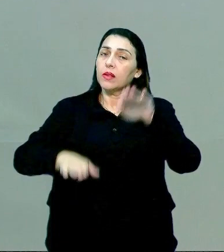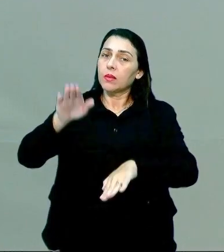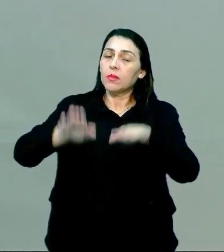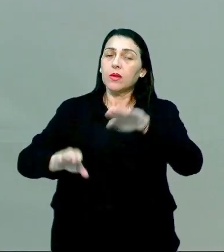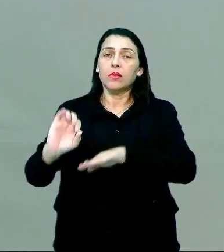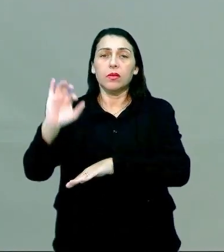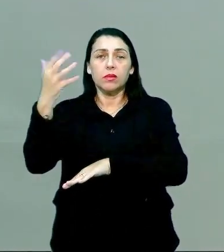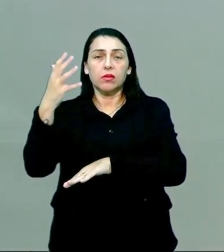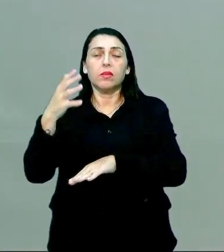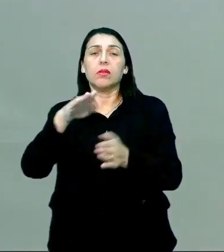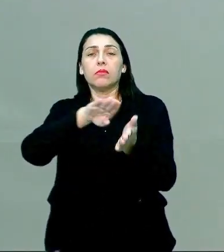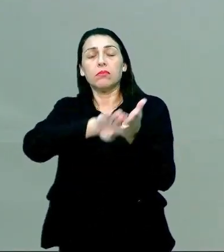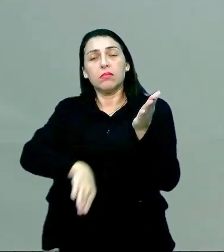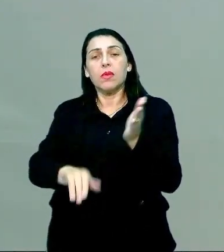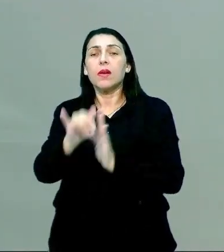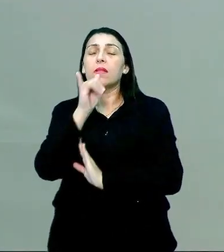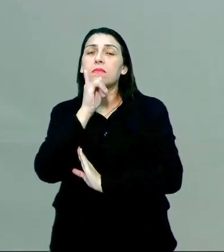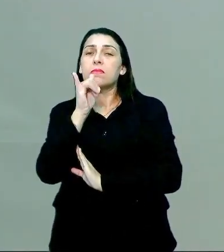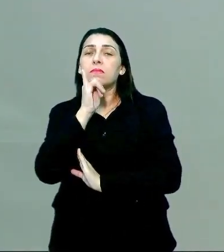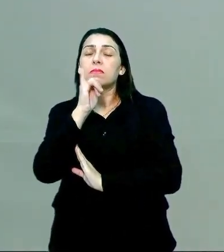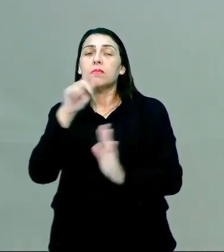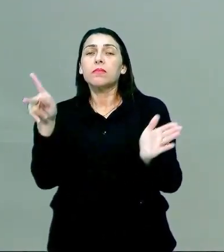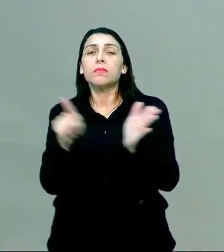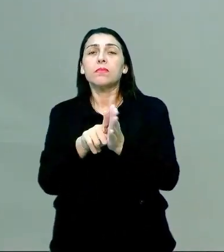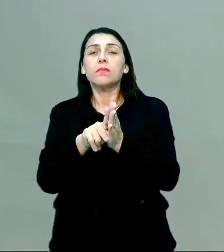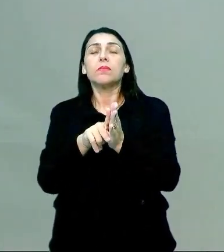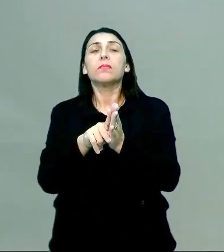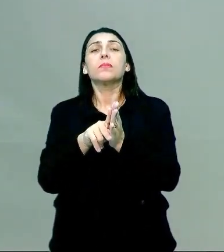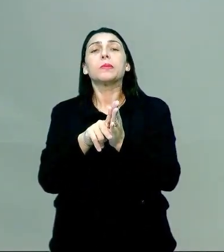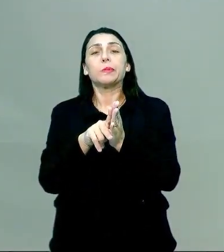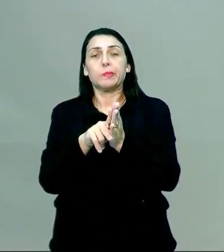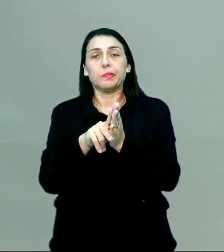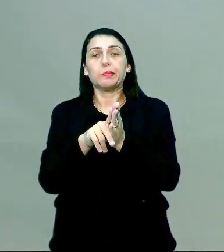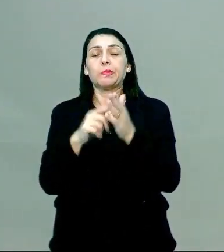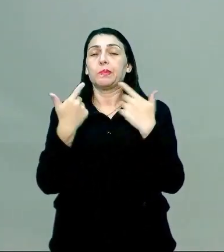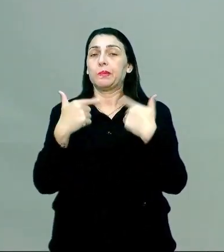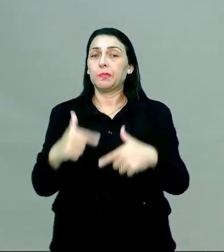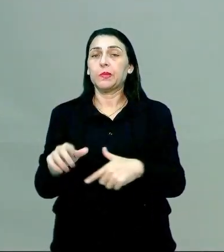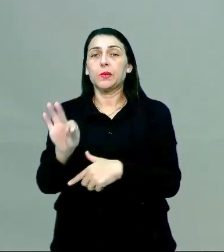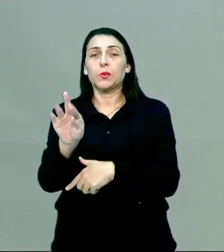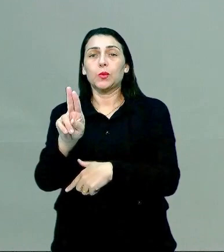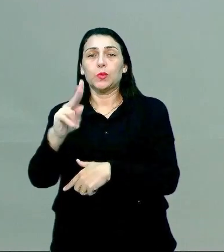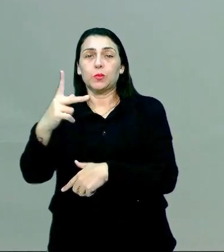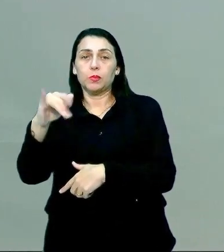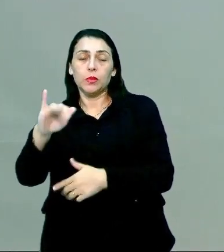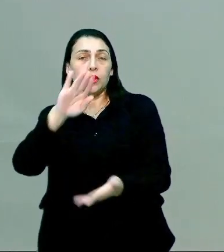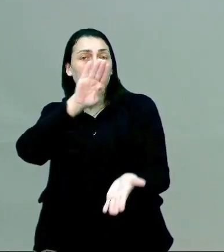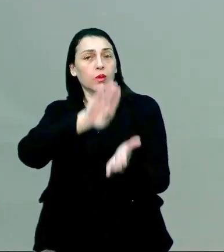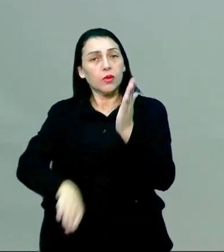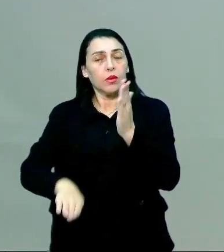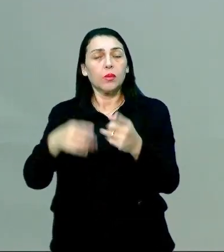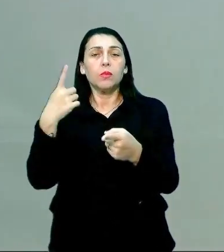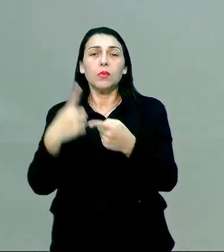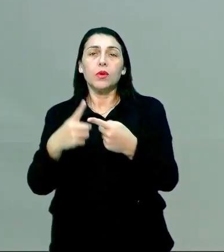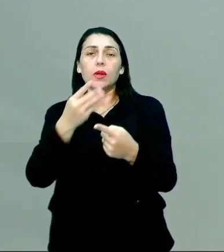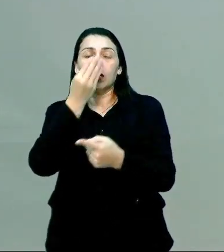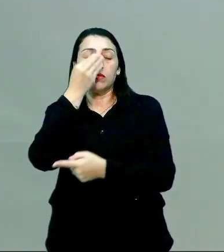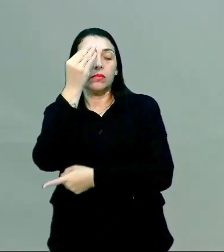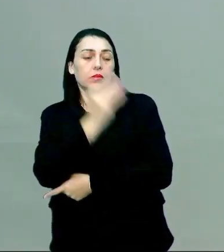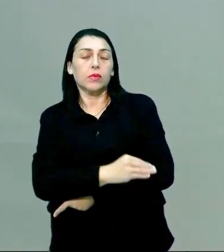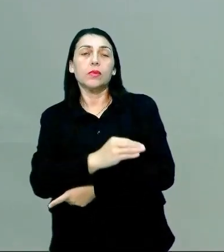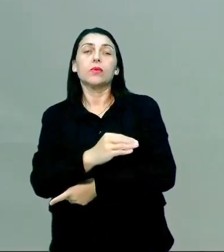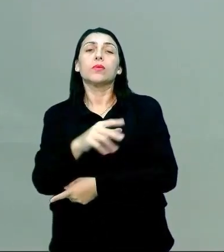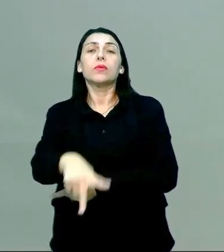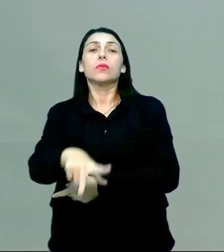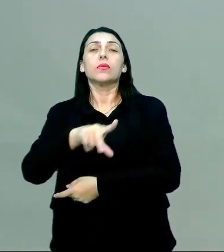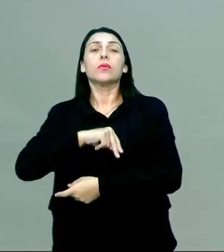situação, foram até extintos. Por exemplo, a própria linguagem tupi foi extinguido justamente porque teve essa recusa dos